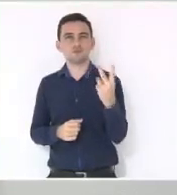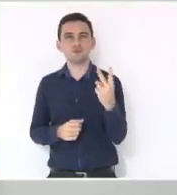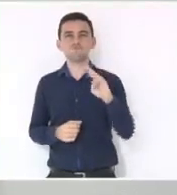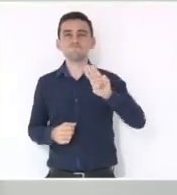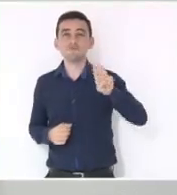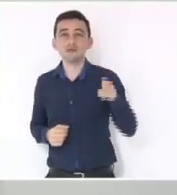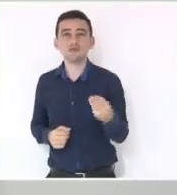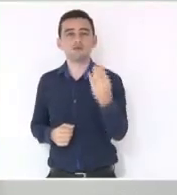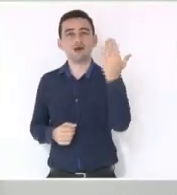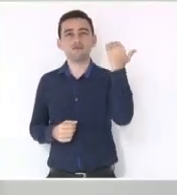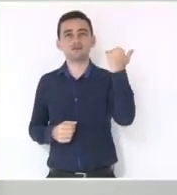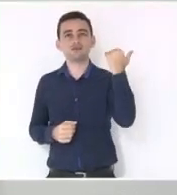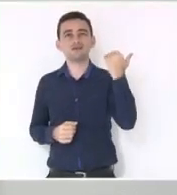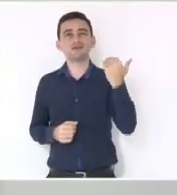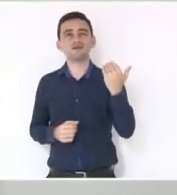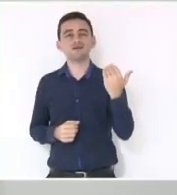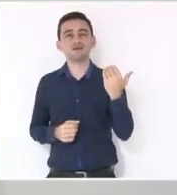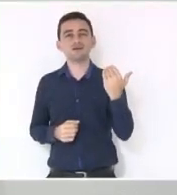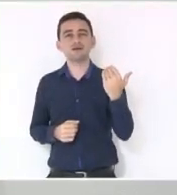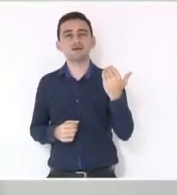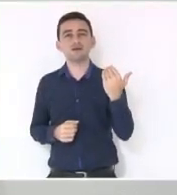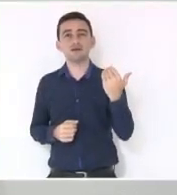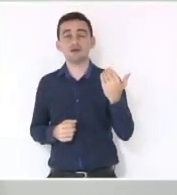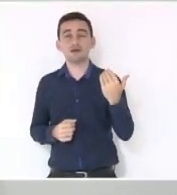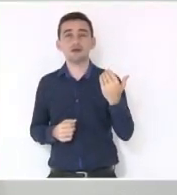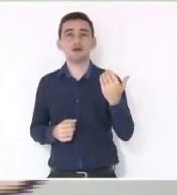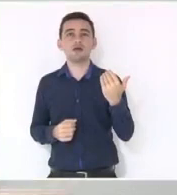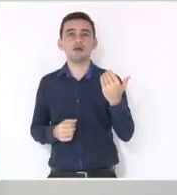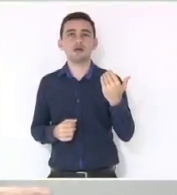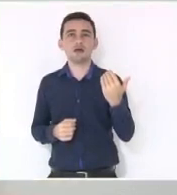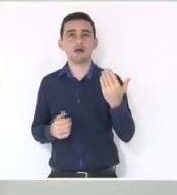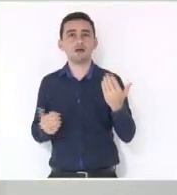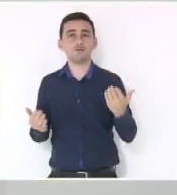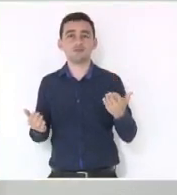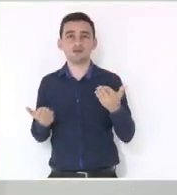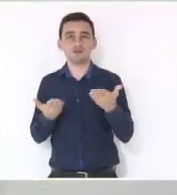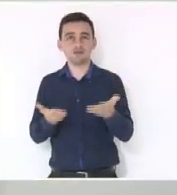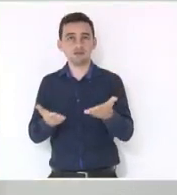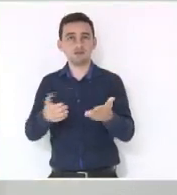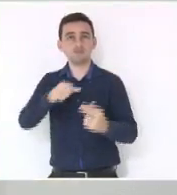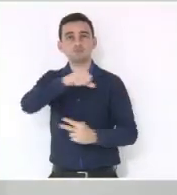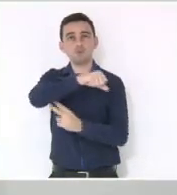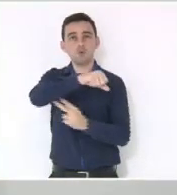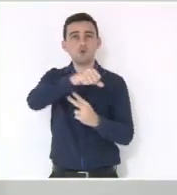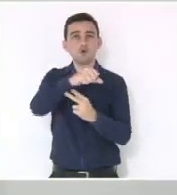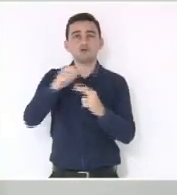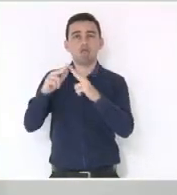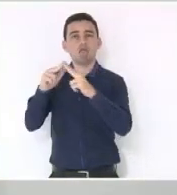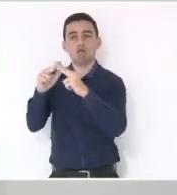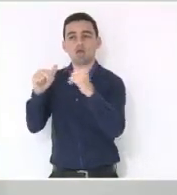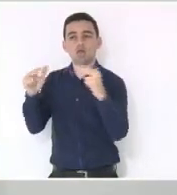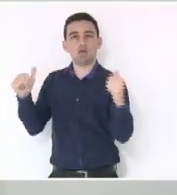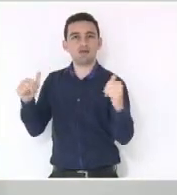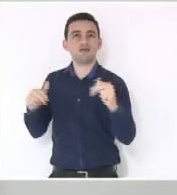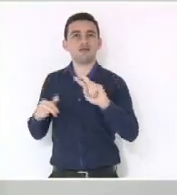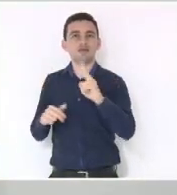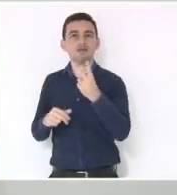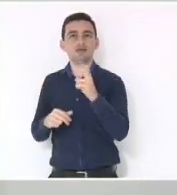262 milhões, como se diz, no atual governo, nessa ponte Ercílio Luz, que